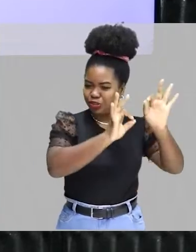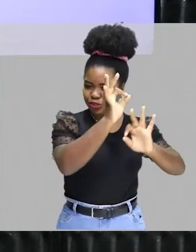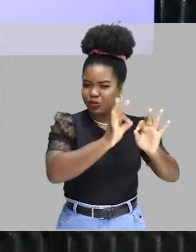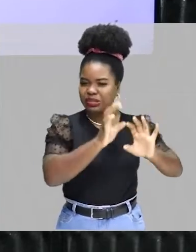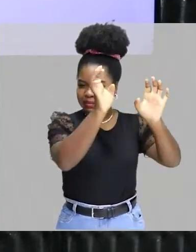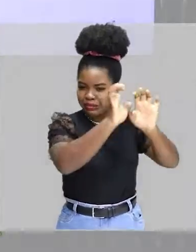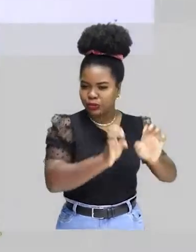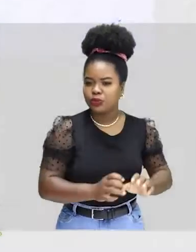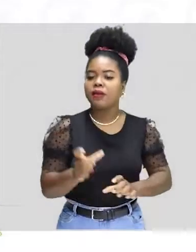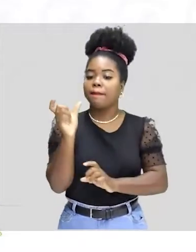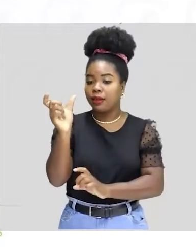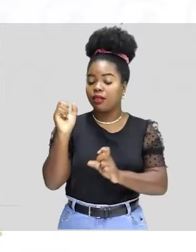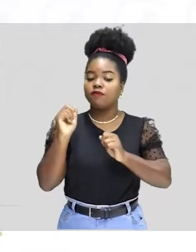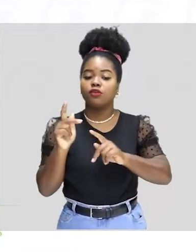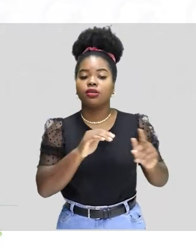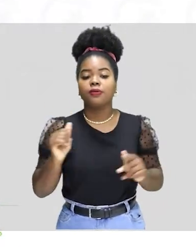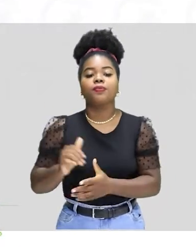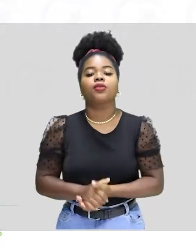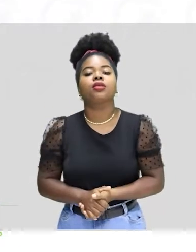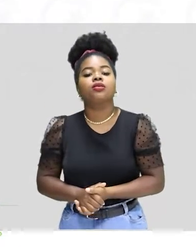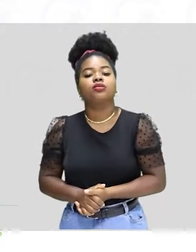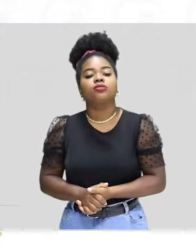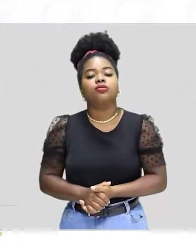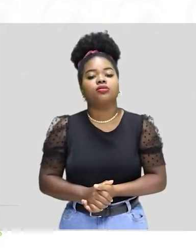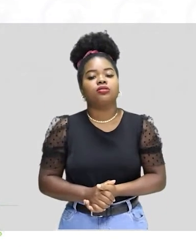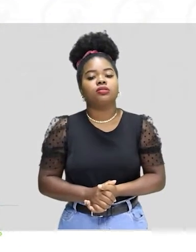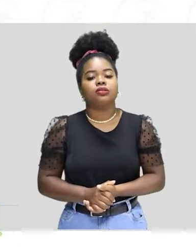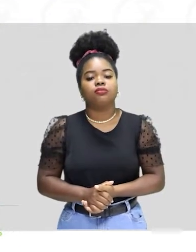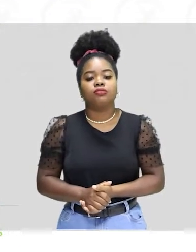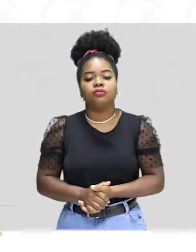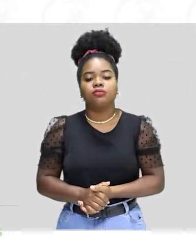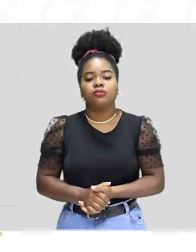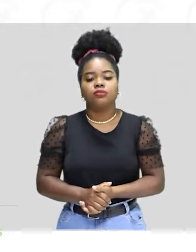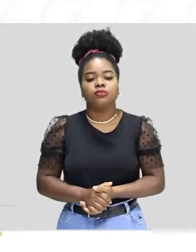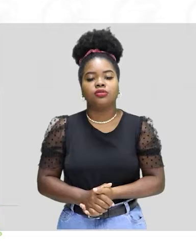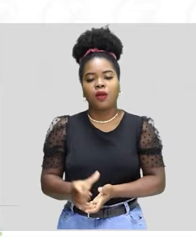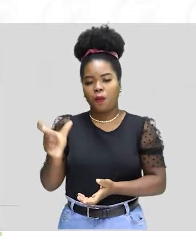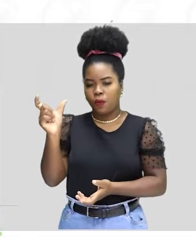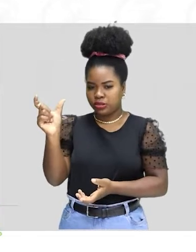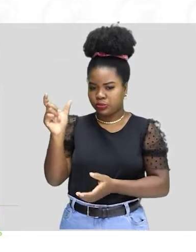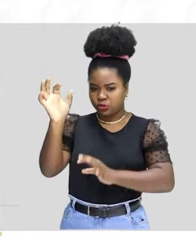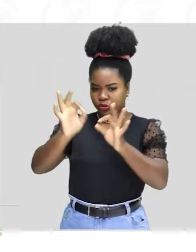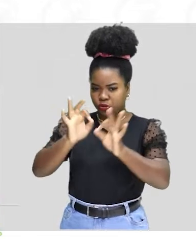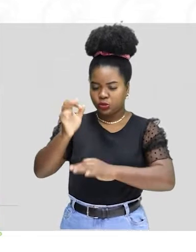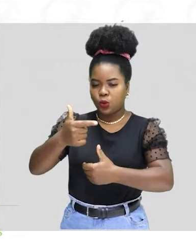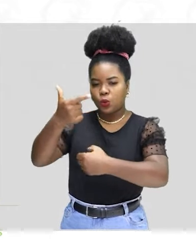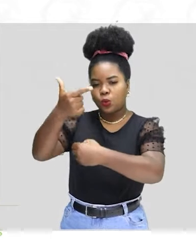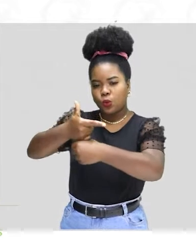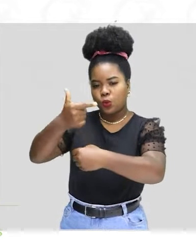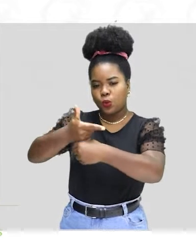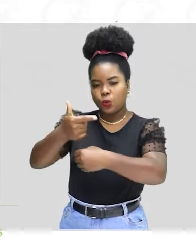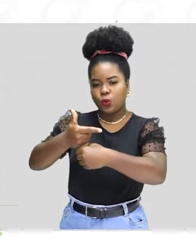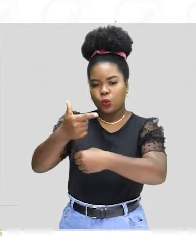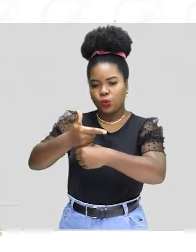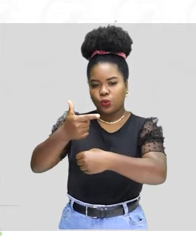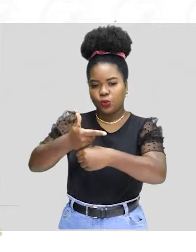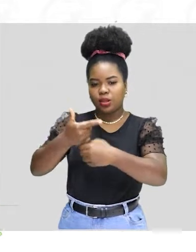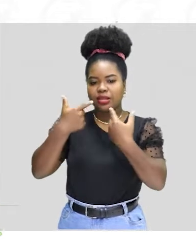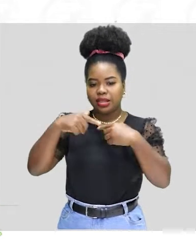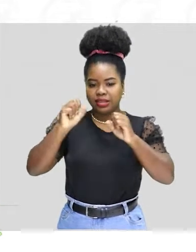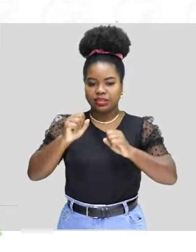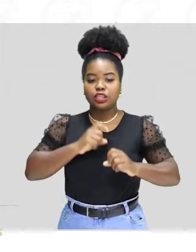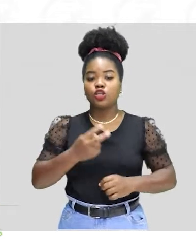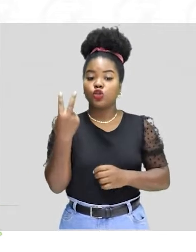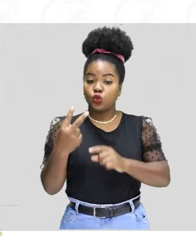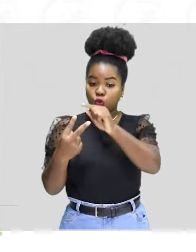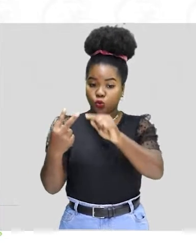Então, as palavras que compõem o léxico da língua são formadas principalmente por dois processos.